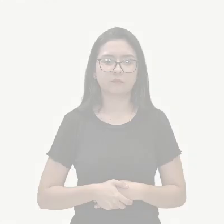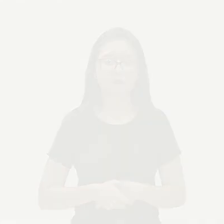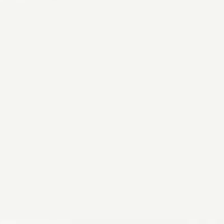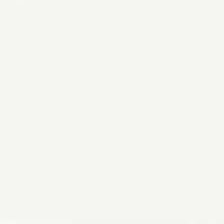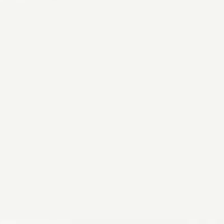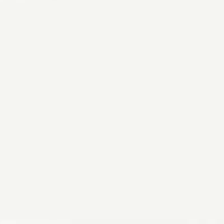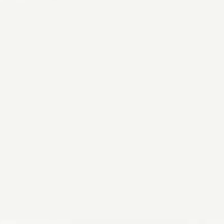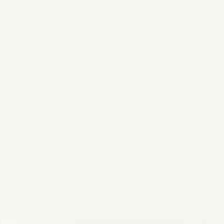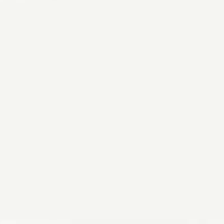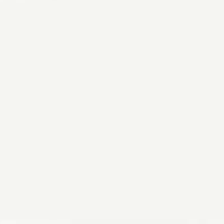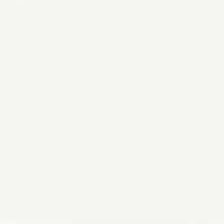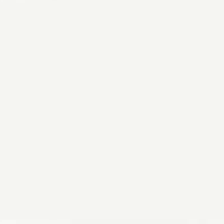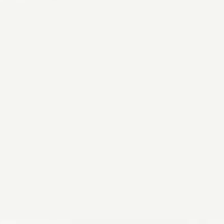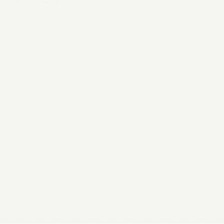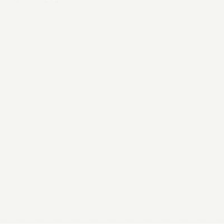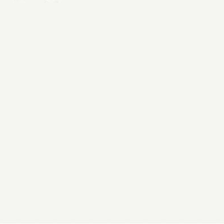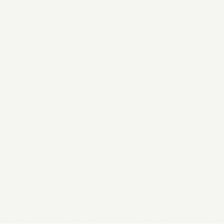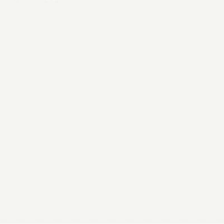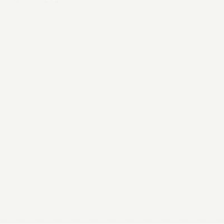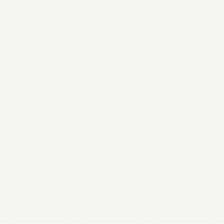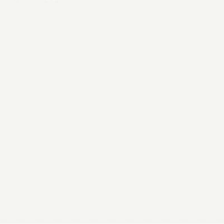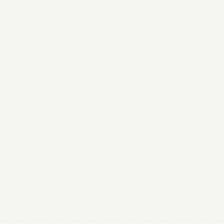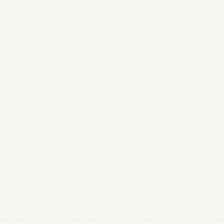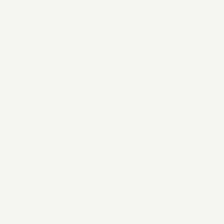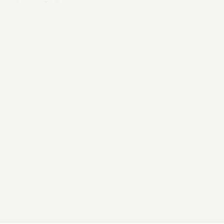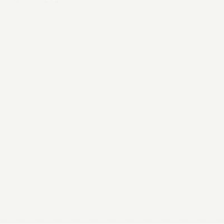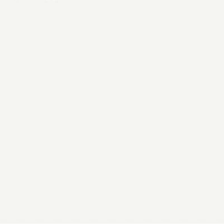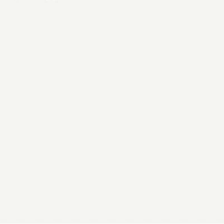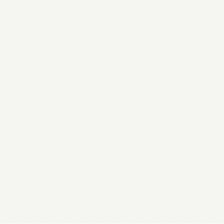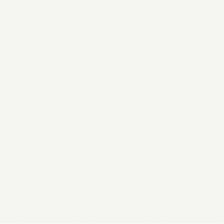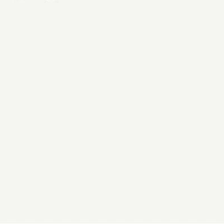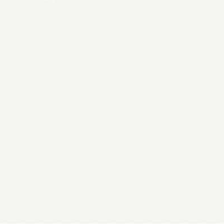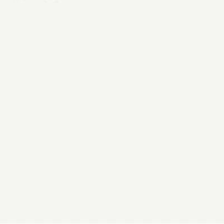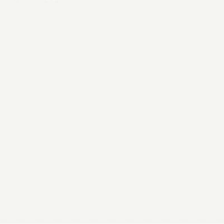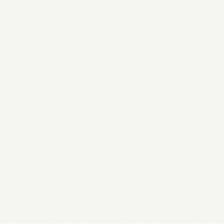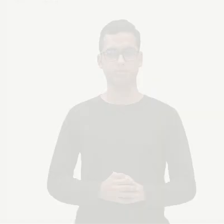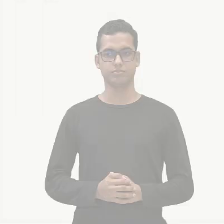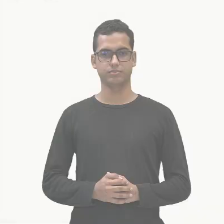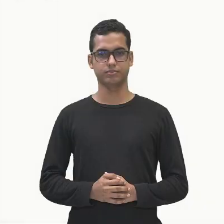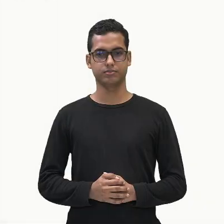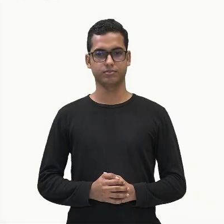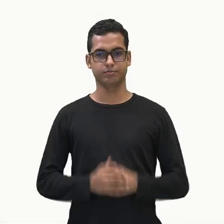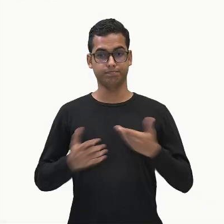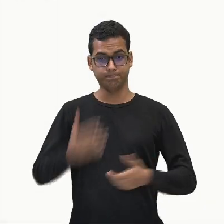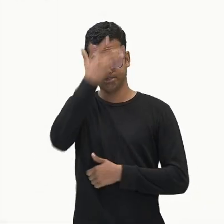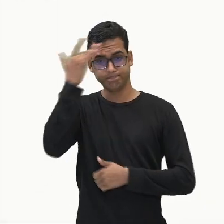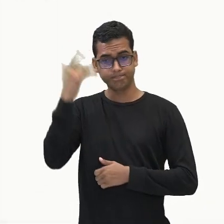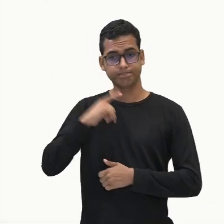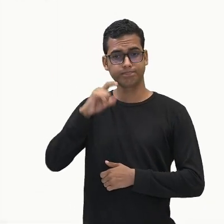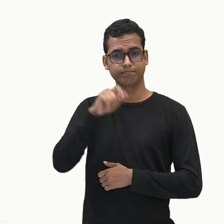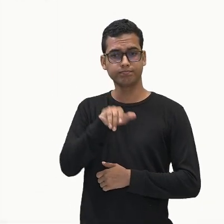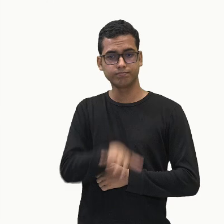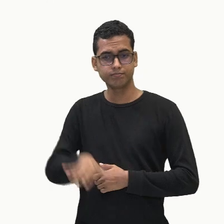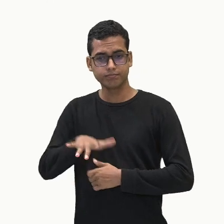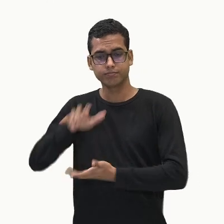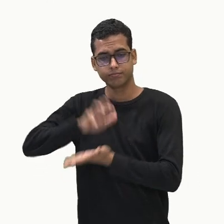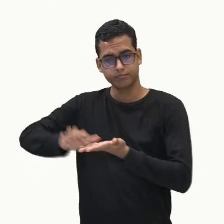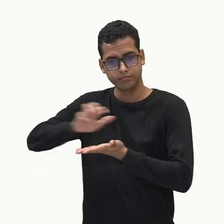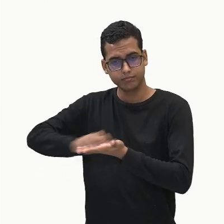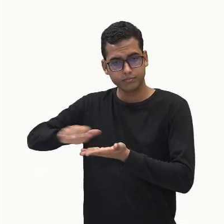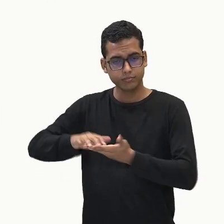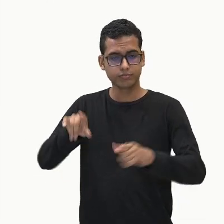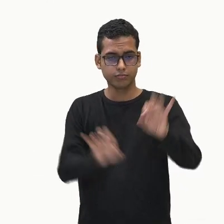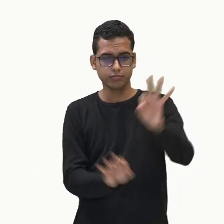de secretaria, que é a pessoa que ordena o régimen administrativo do centro. según